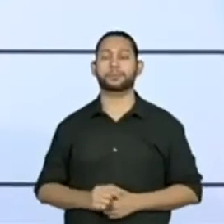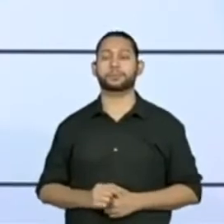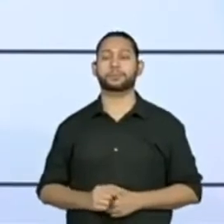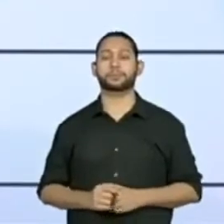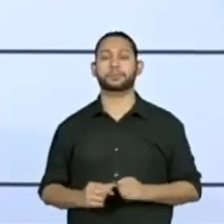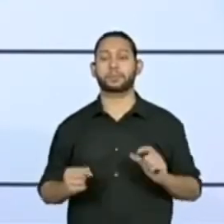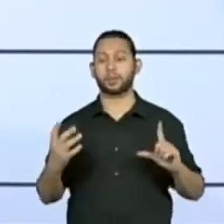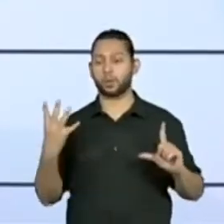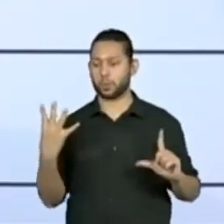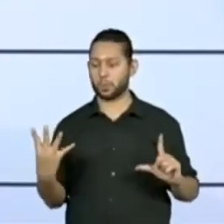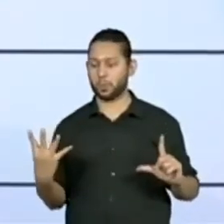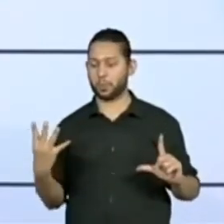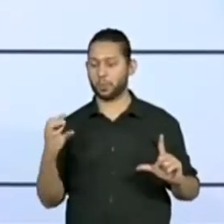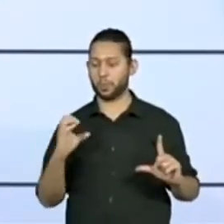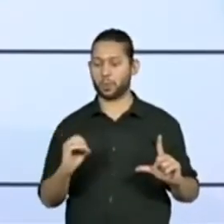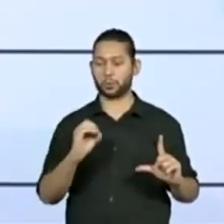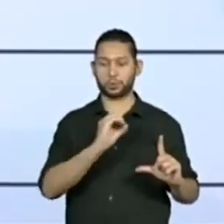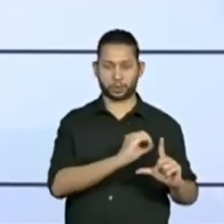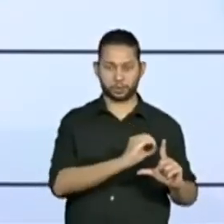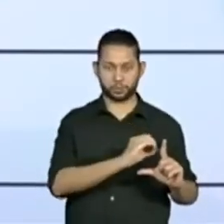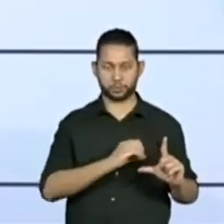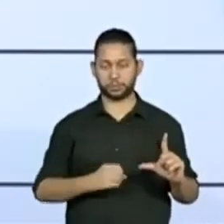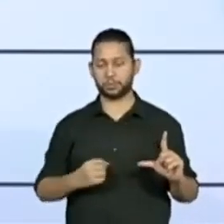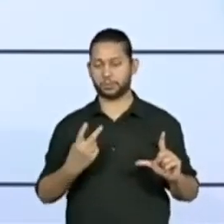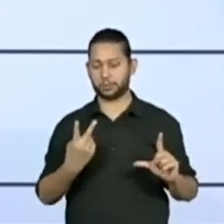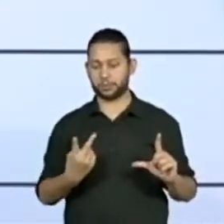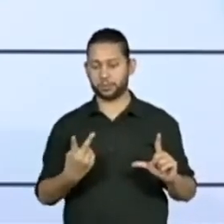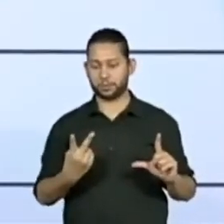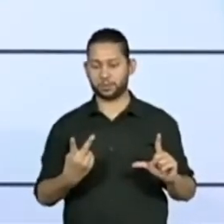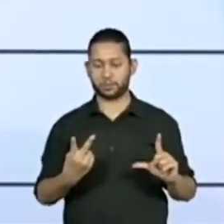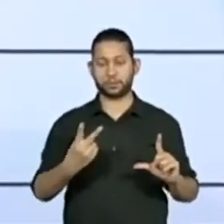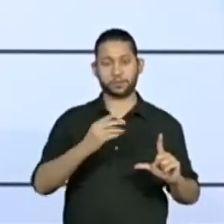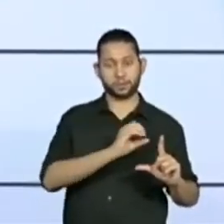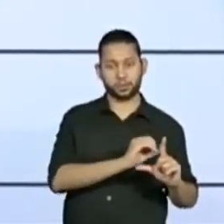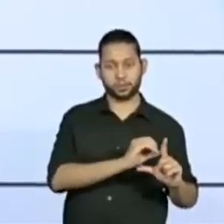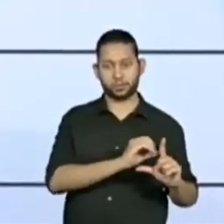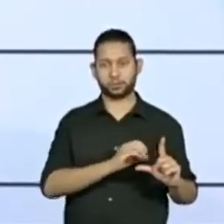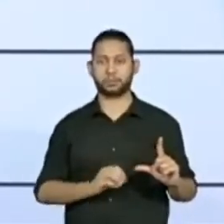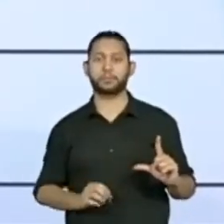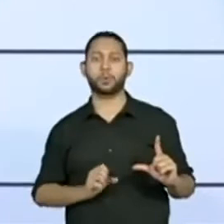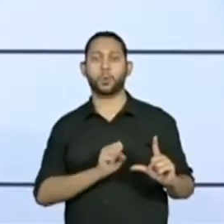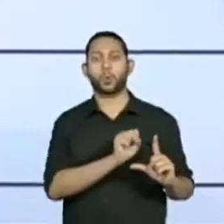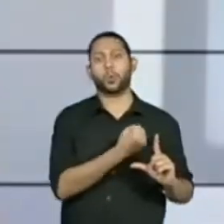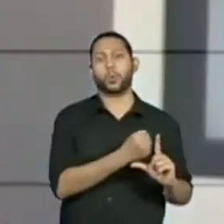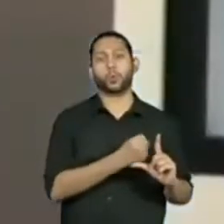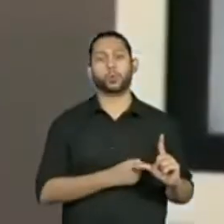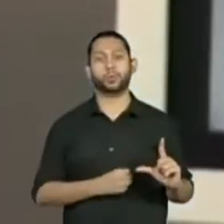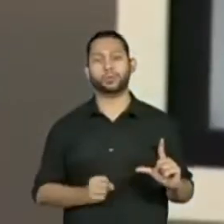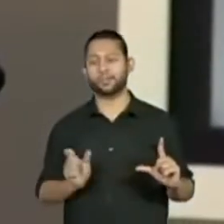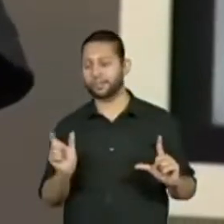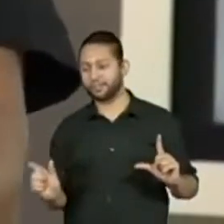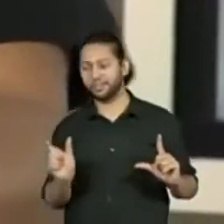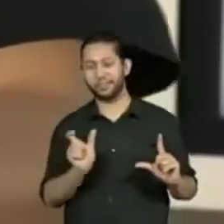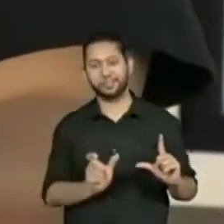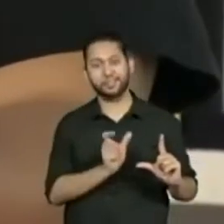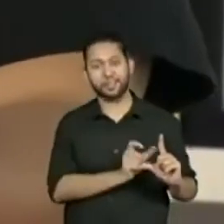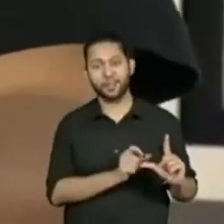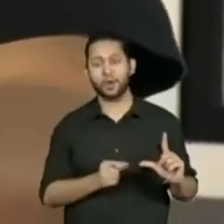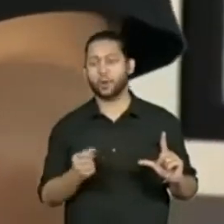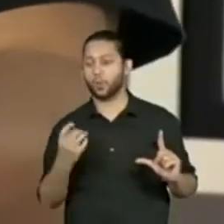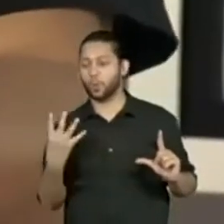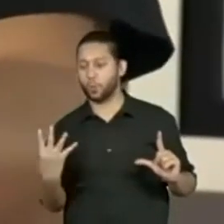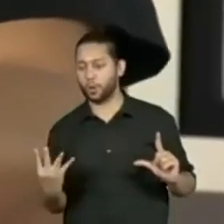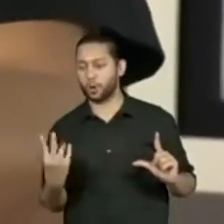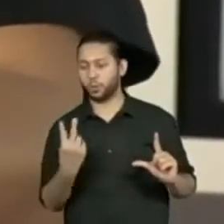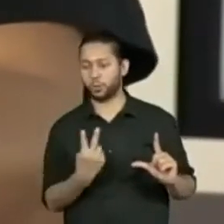400 mais 20 mais 8, certo? Vamos fazer isso aqui, ó, vamos lá. Essa daqui é o que a gente chama